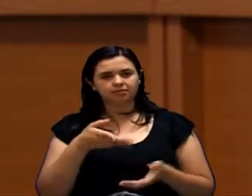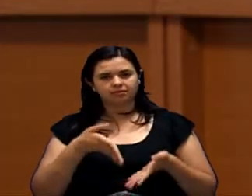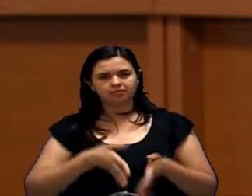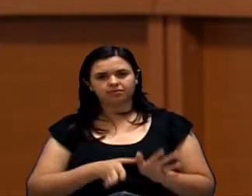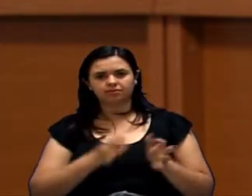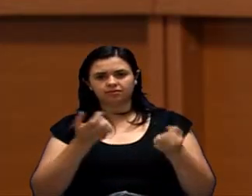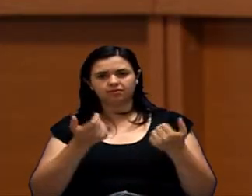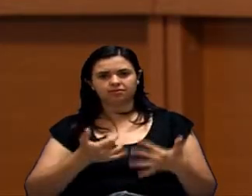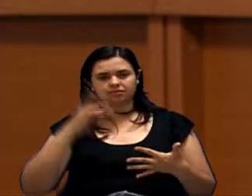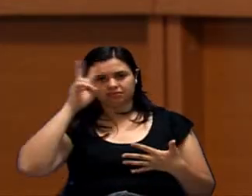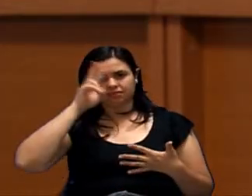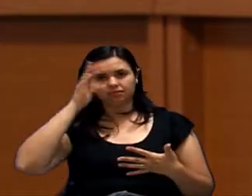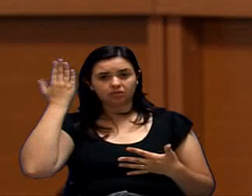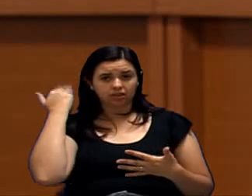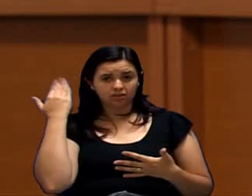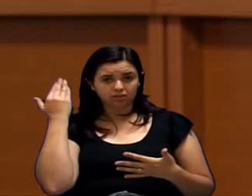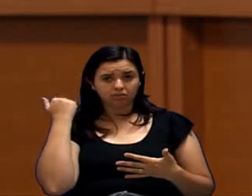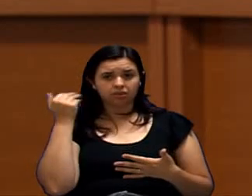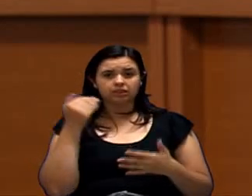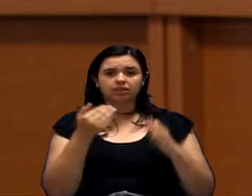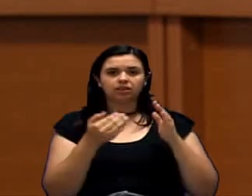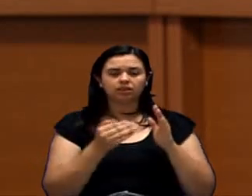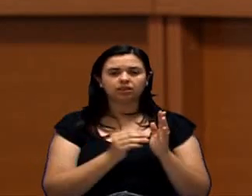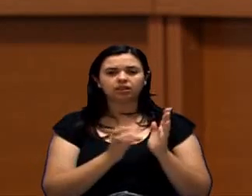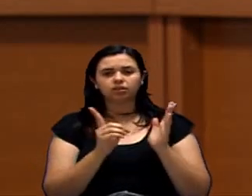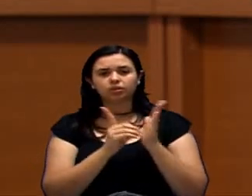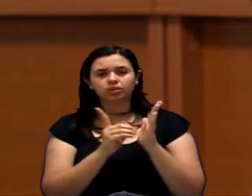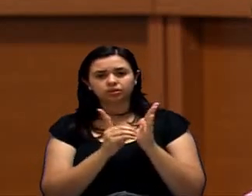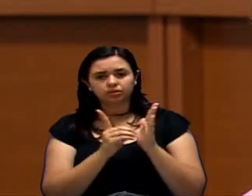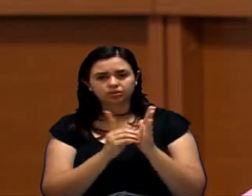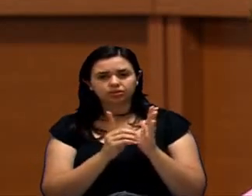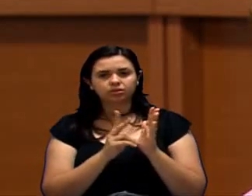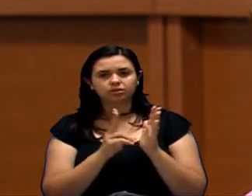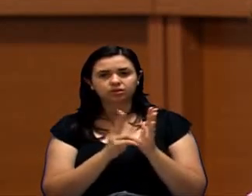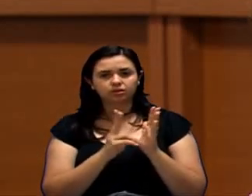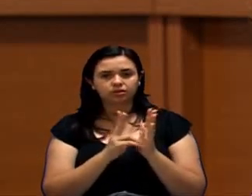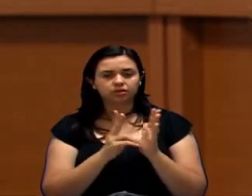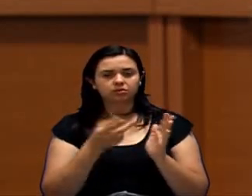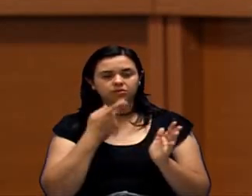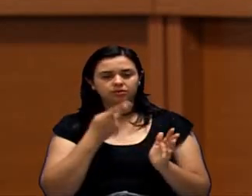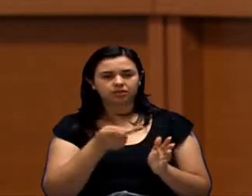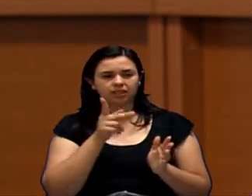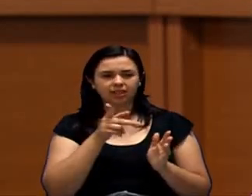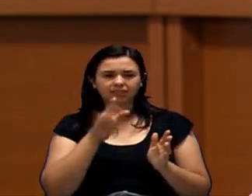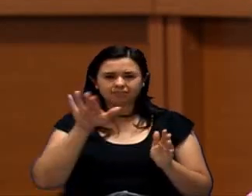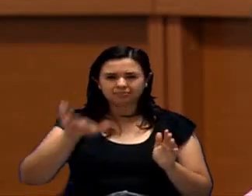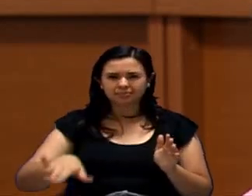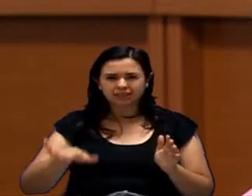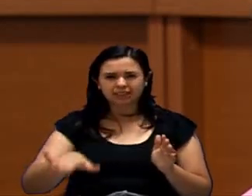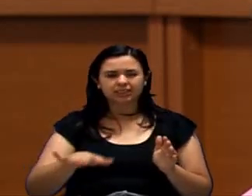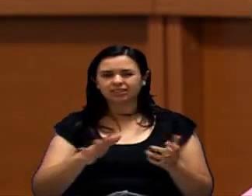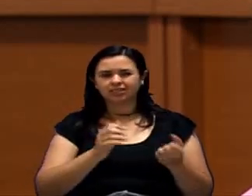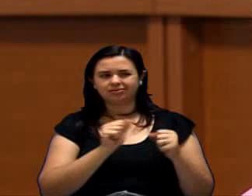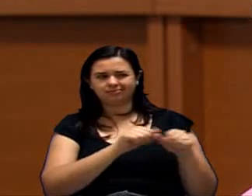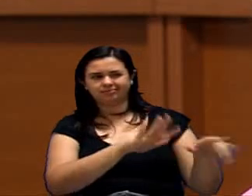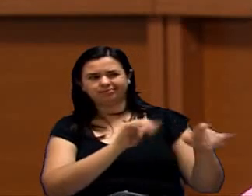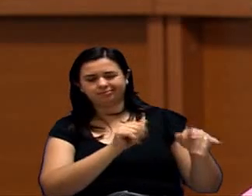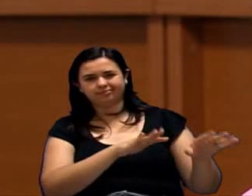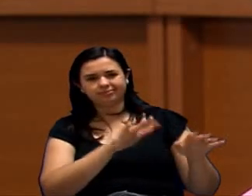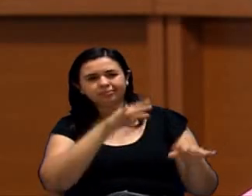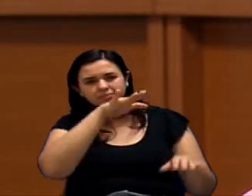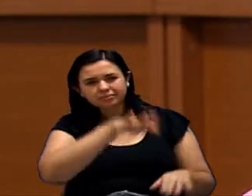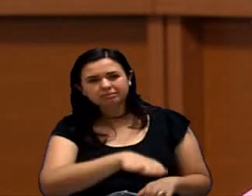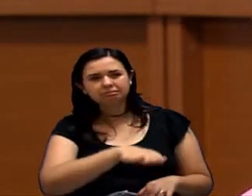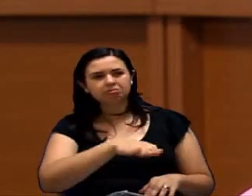nasceu na tribo, ela nasceu miudinha, pequenininha. Você acredita que a tribo falou, não, vamos descartar porque é pequenininha, a